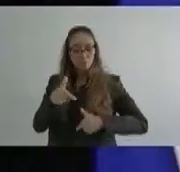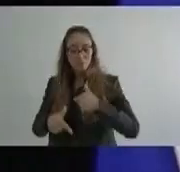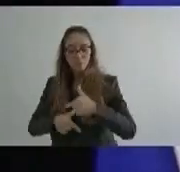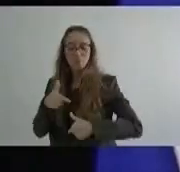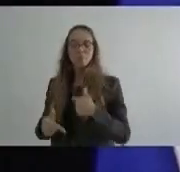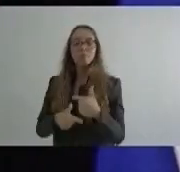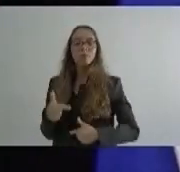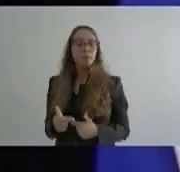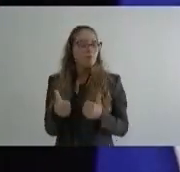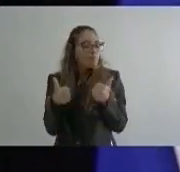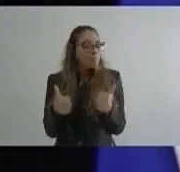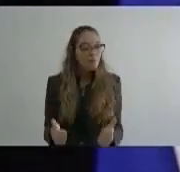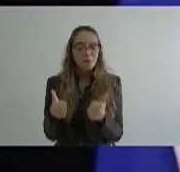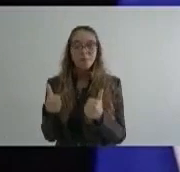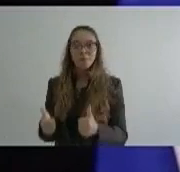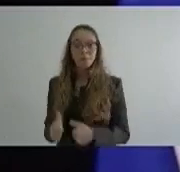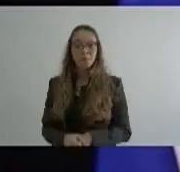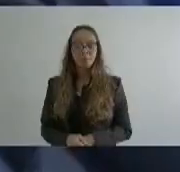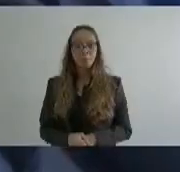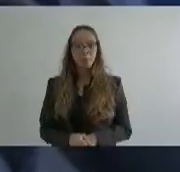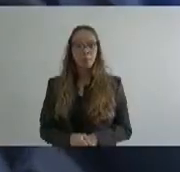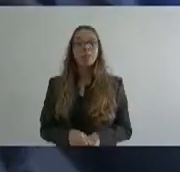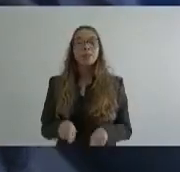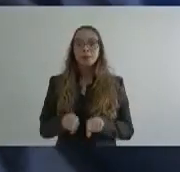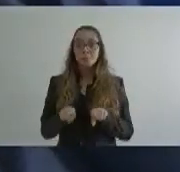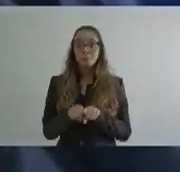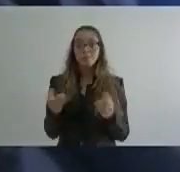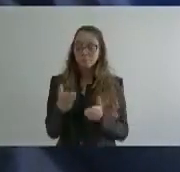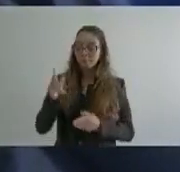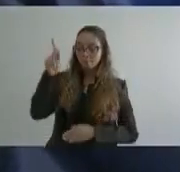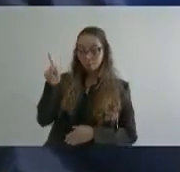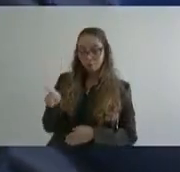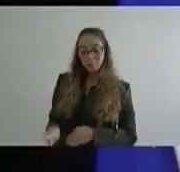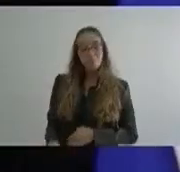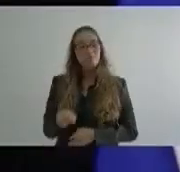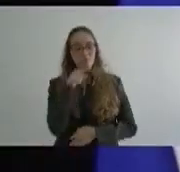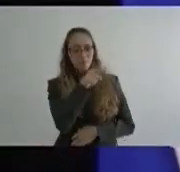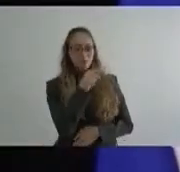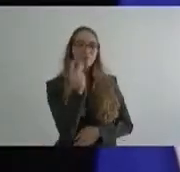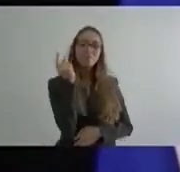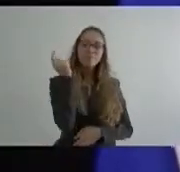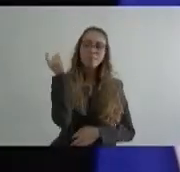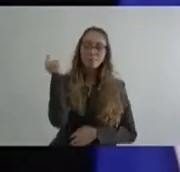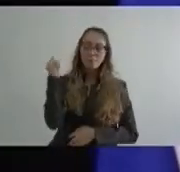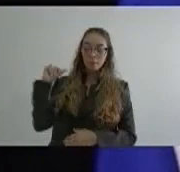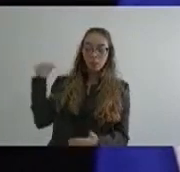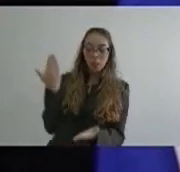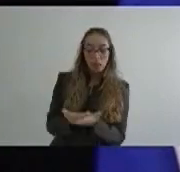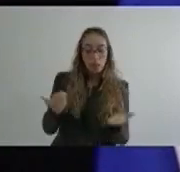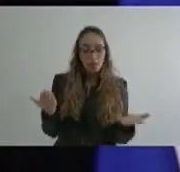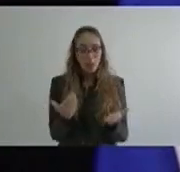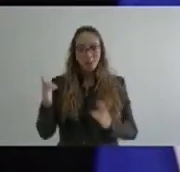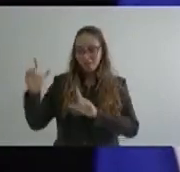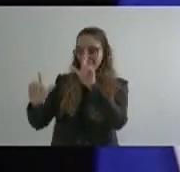de forma brilhante este mandato de presidente. O senhor que tem uma trajetória, como foi mostrado